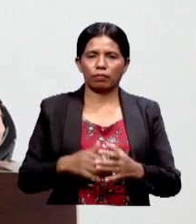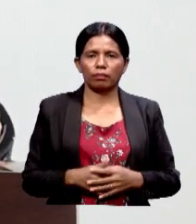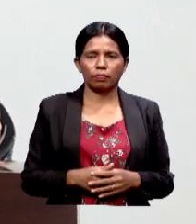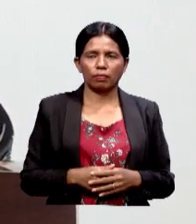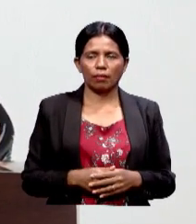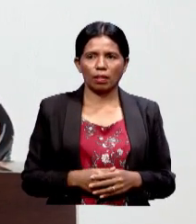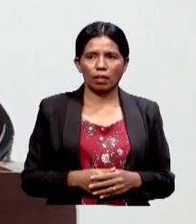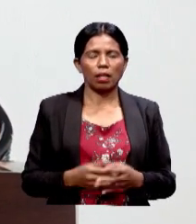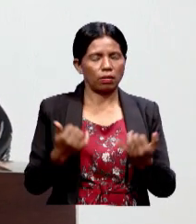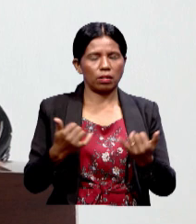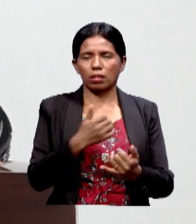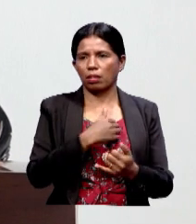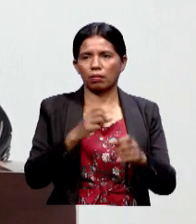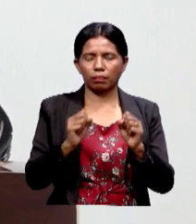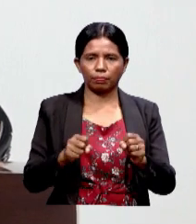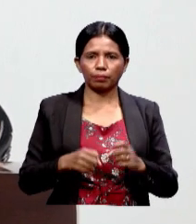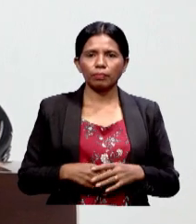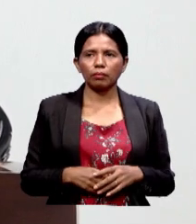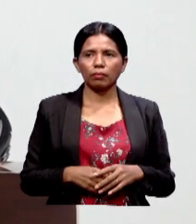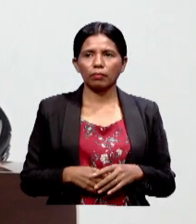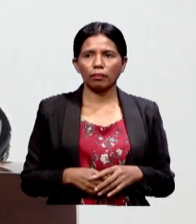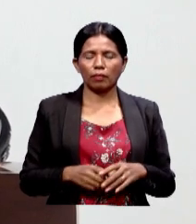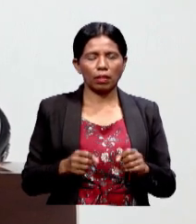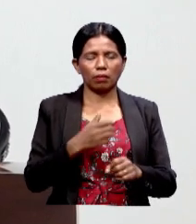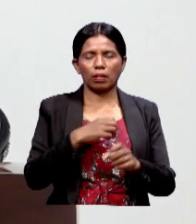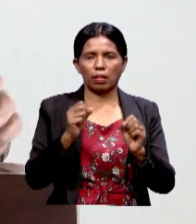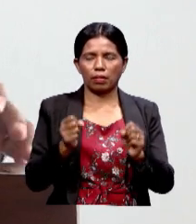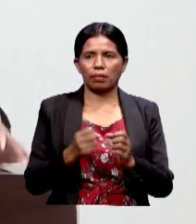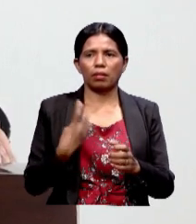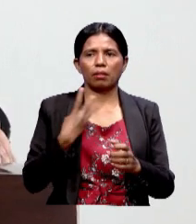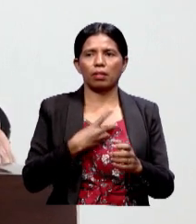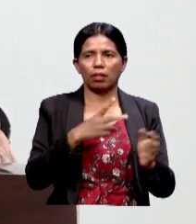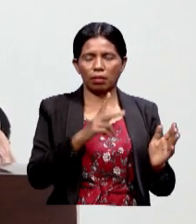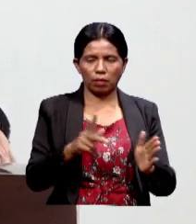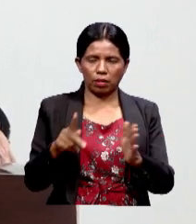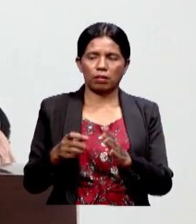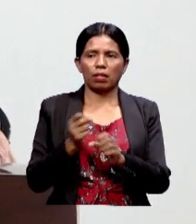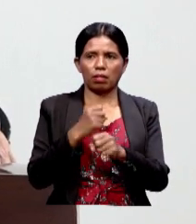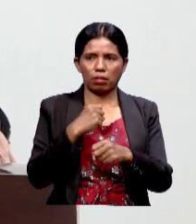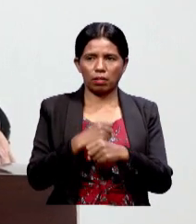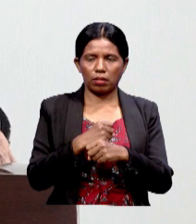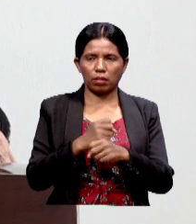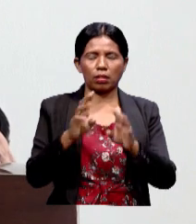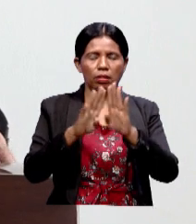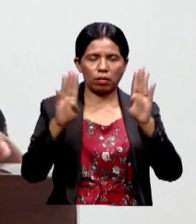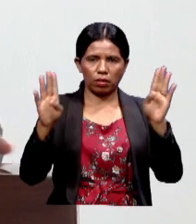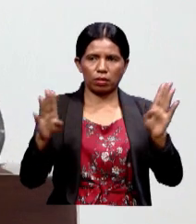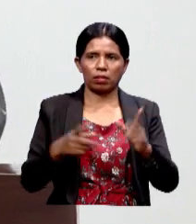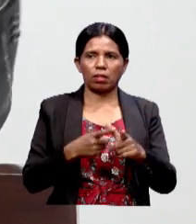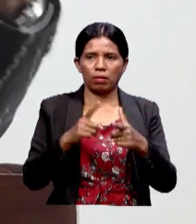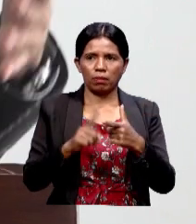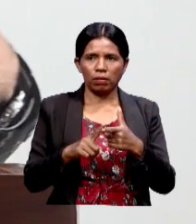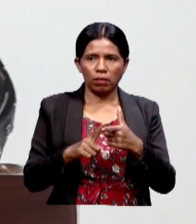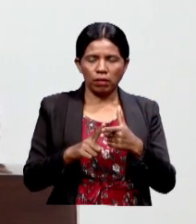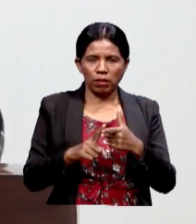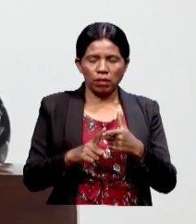Mas provisório, se dá com ele. Provisório, se dá com ele, halva tira. A minha plano, halva tira abertura para disseminação,